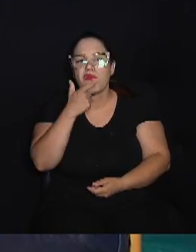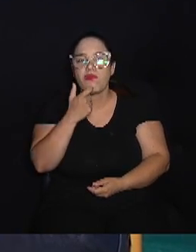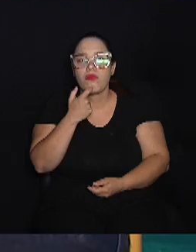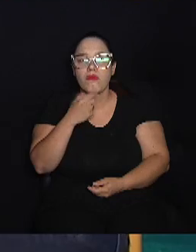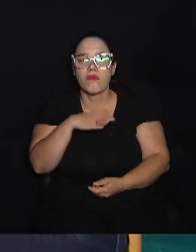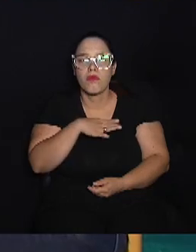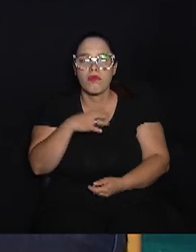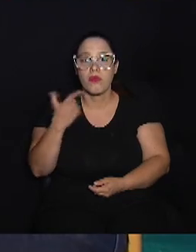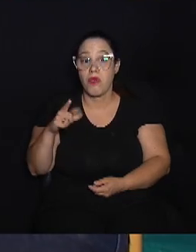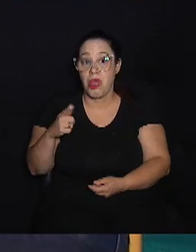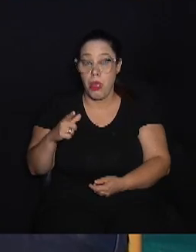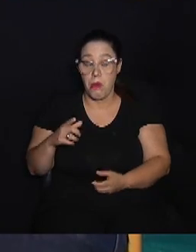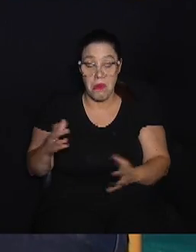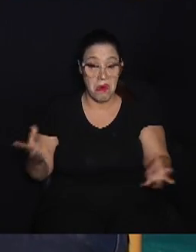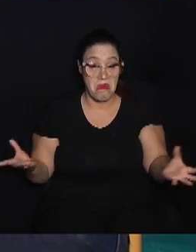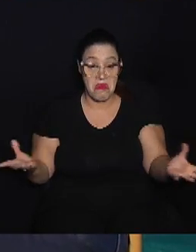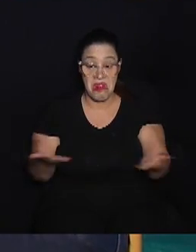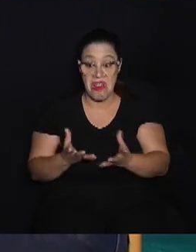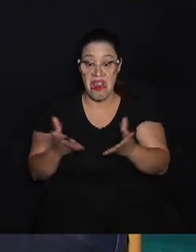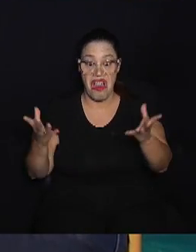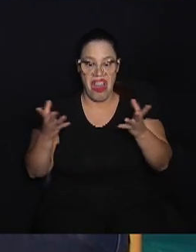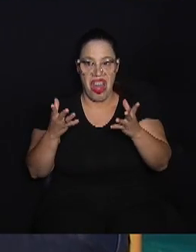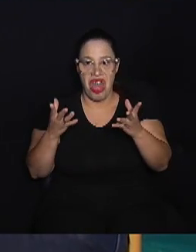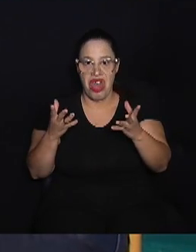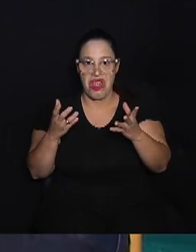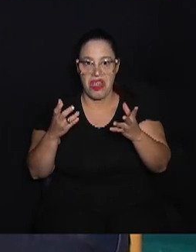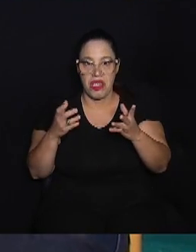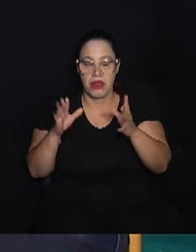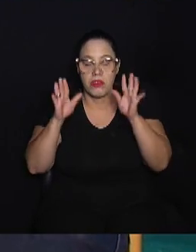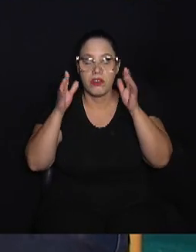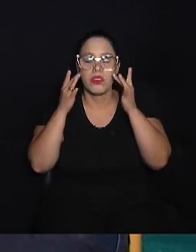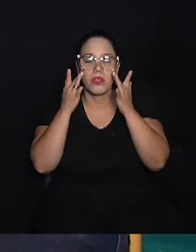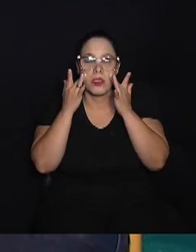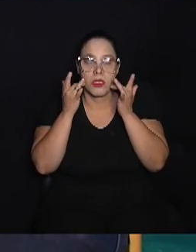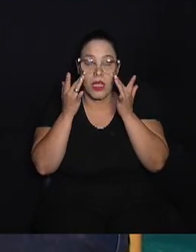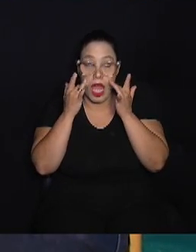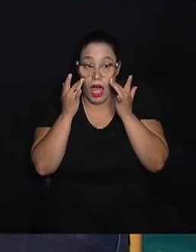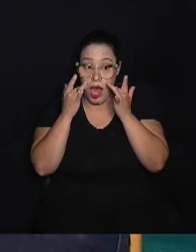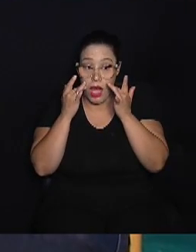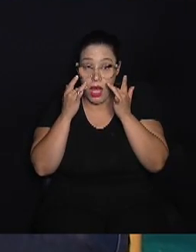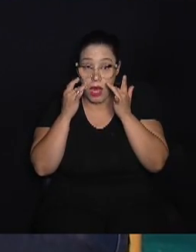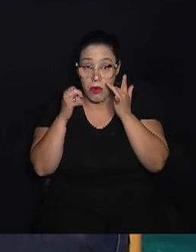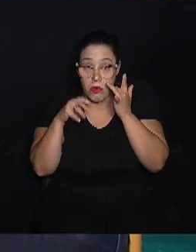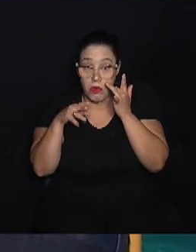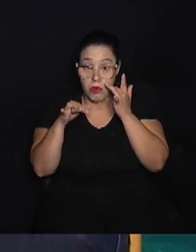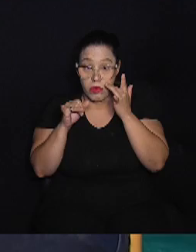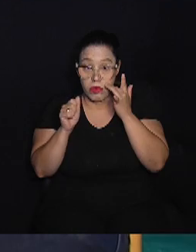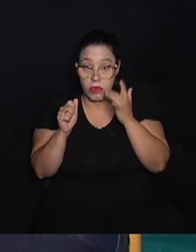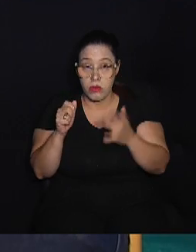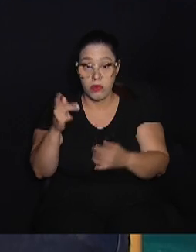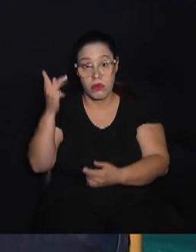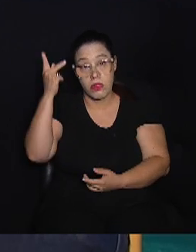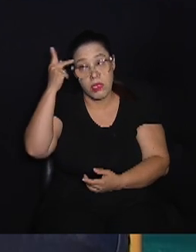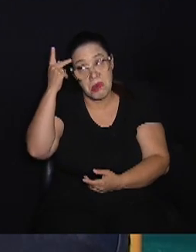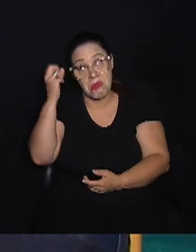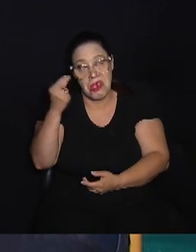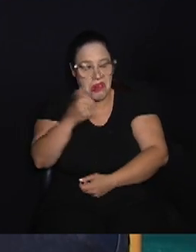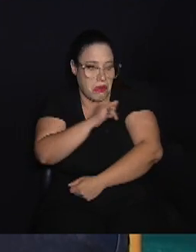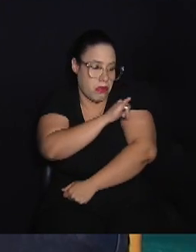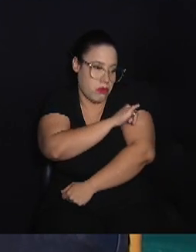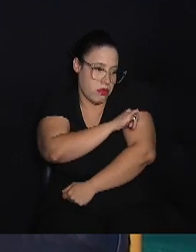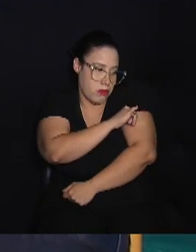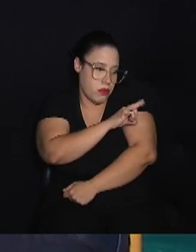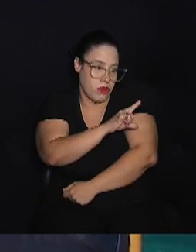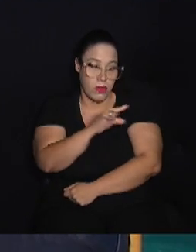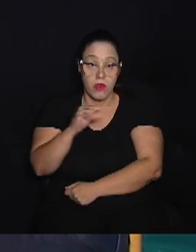tem uma produção de vulto, de teatro musical. As grandes produções estão em São Paulo, estão no Rio. A gente está fora